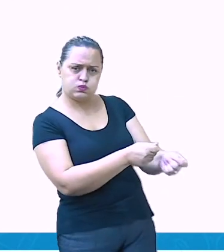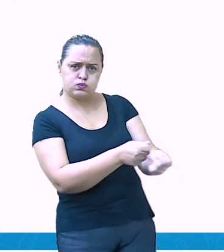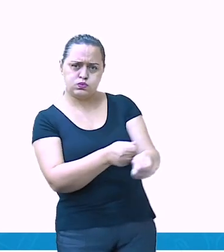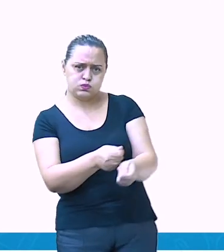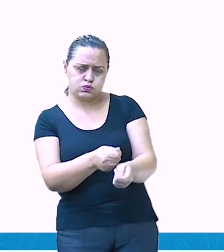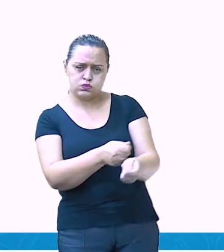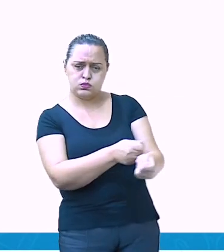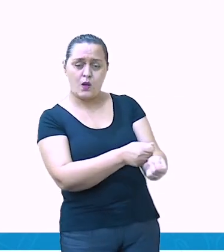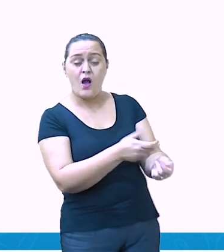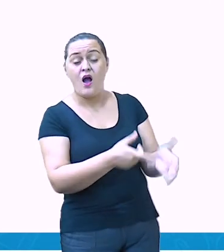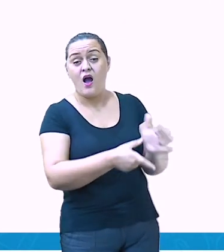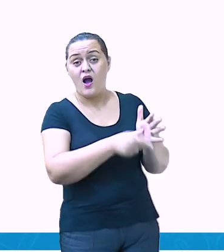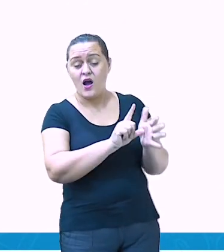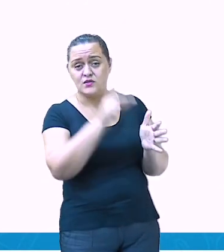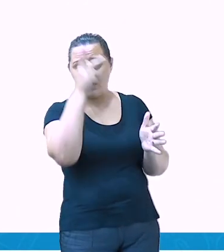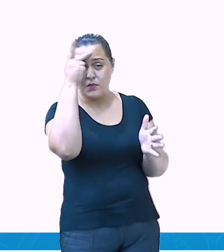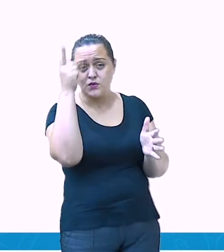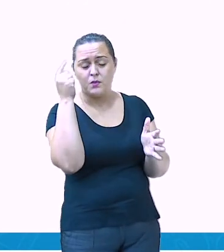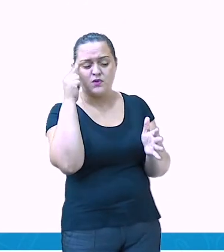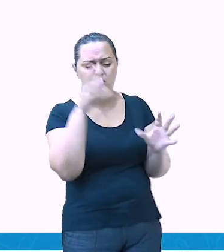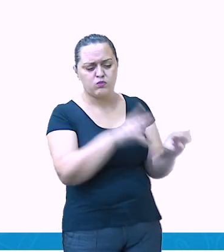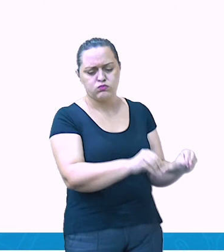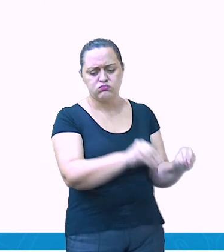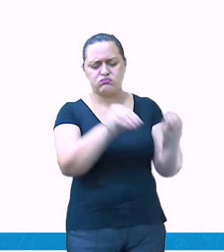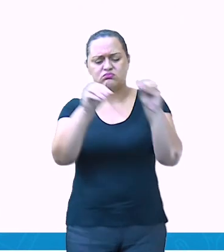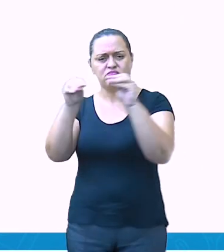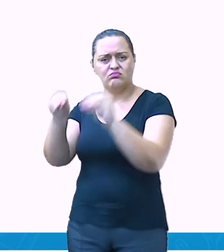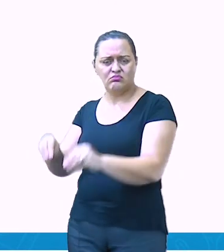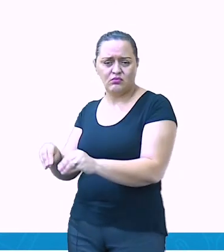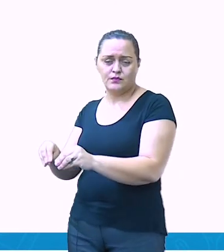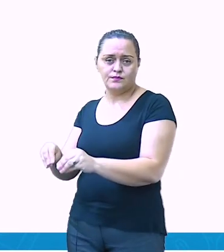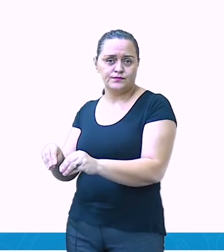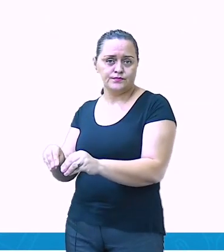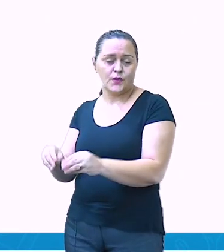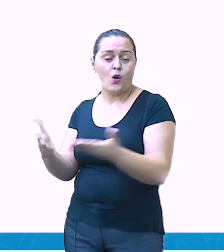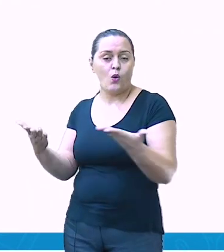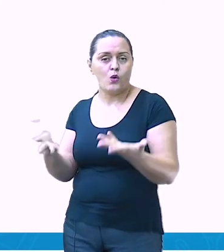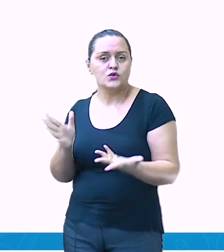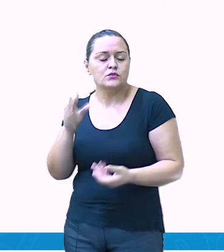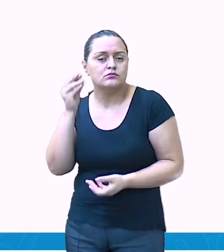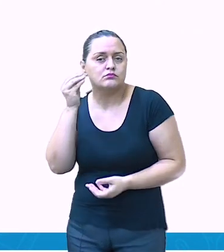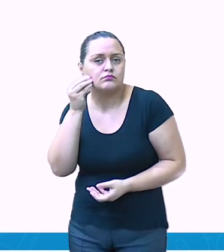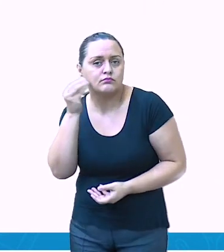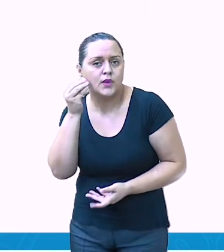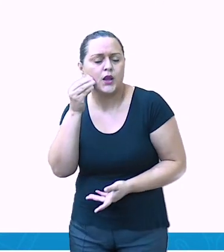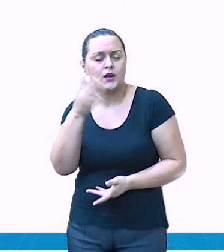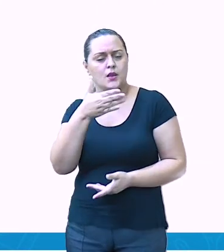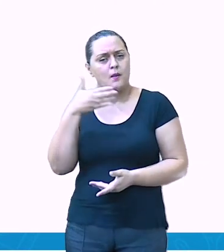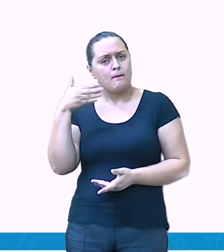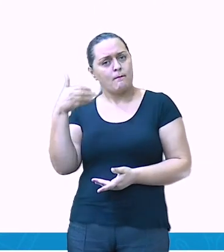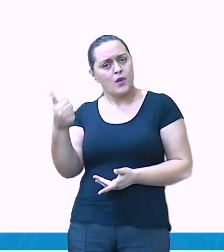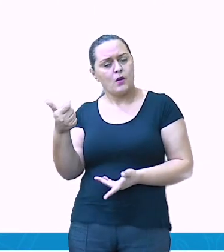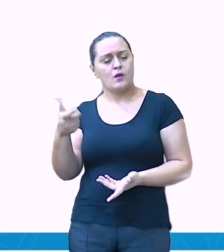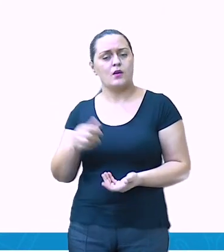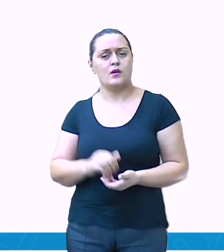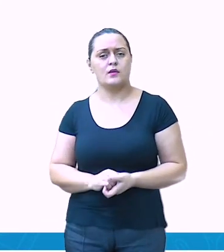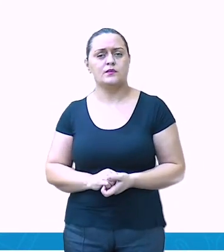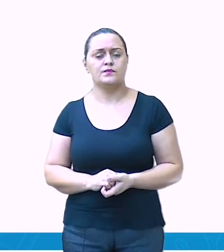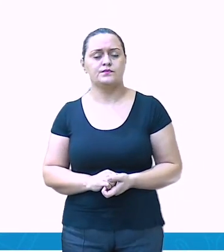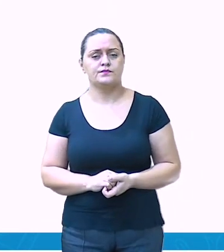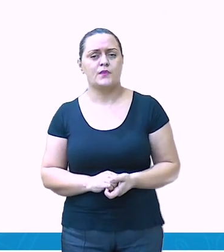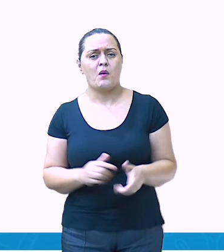fenômeno ambiental, ele só tinha consequências negativas. Era extrema pobreza, baixos